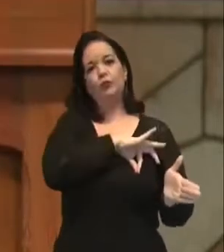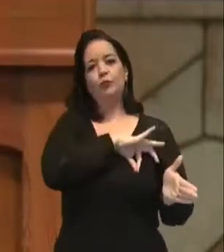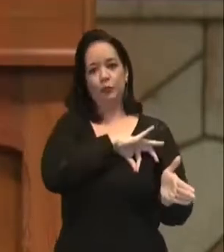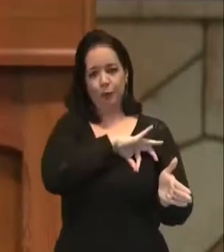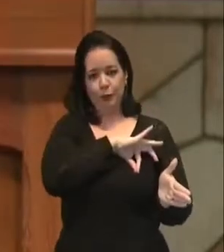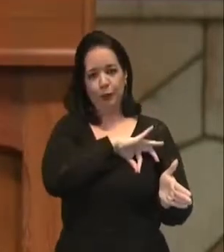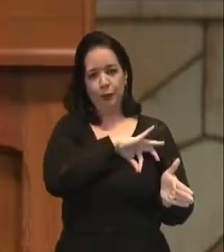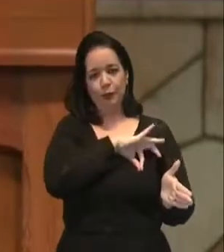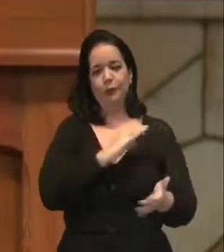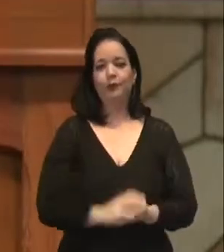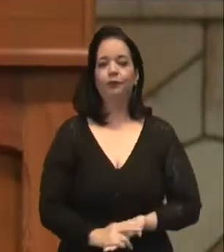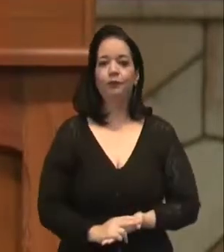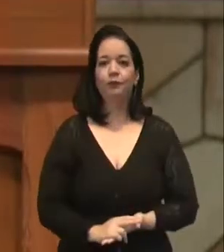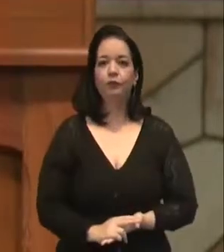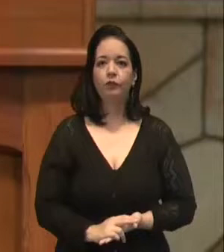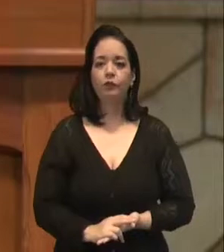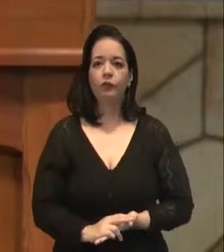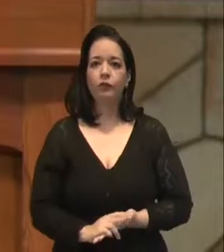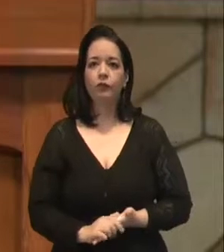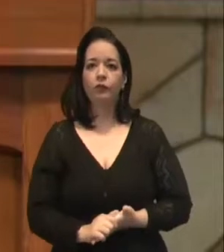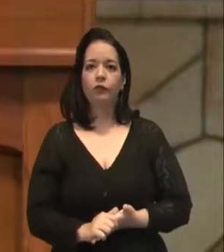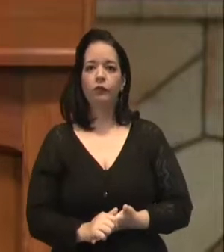vida fosse cumprida.